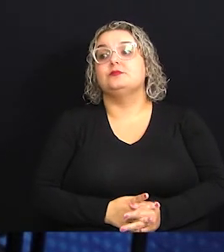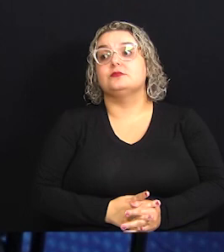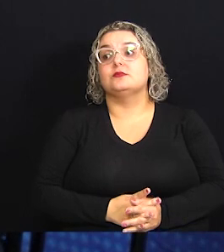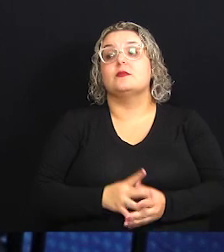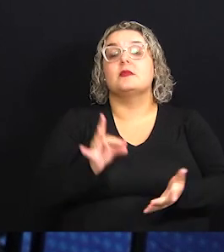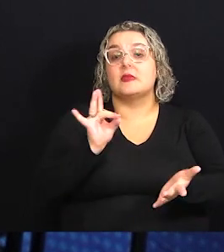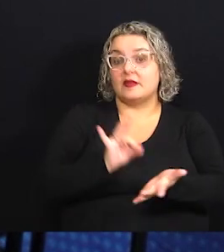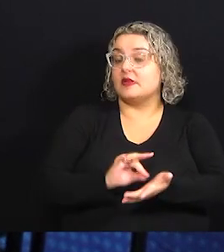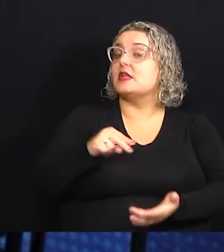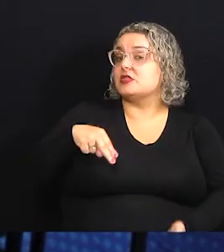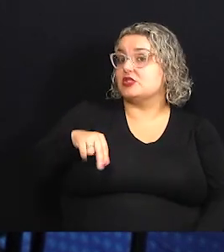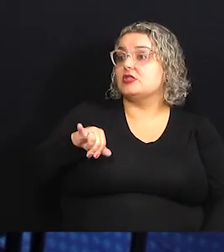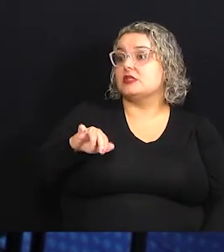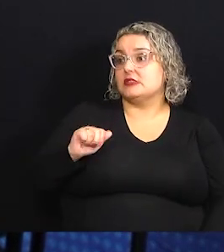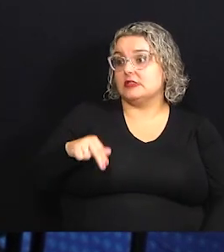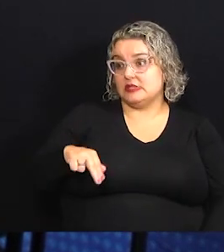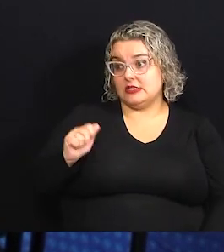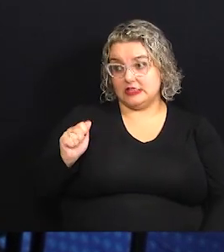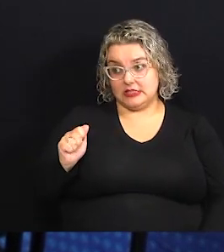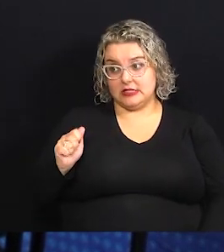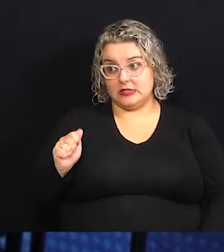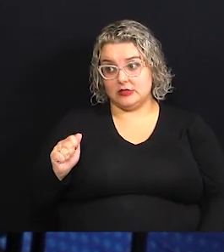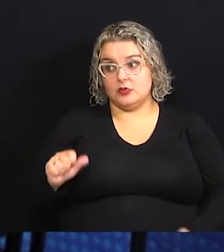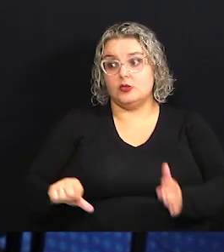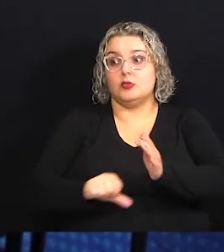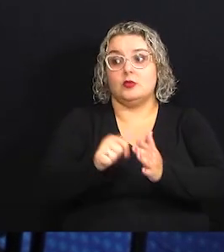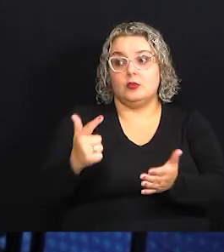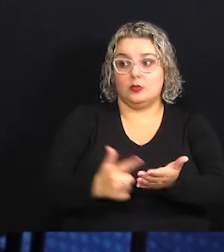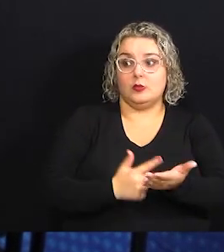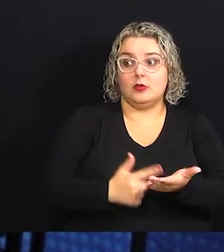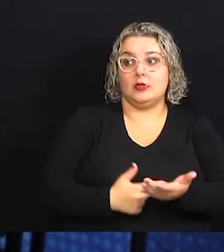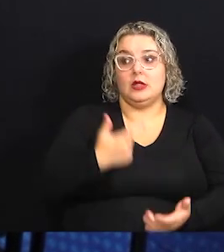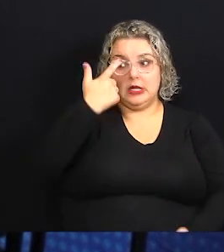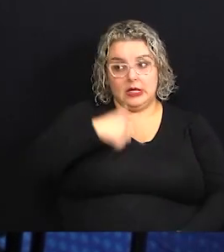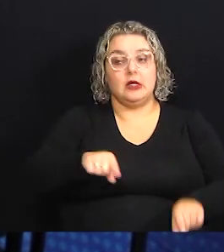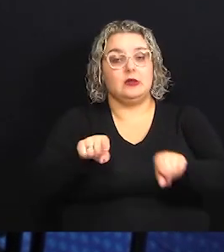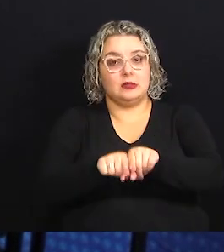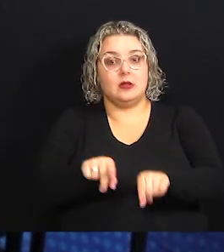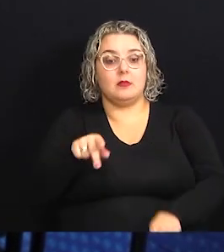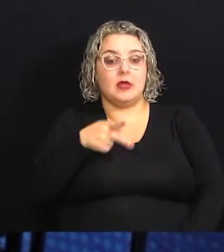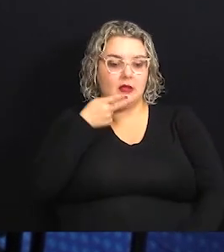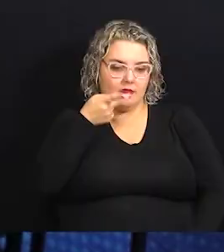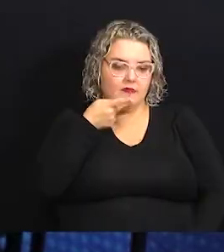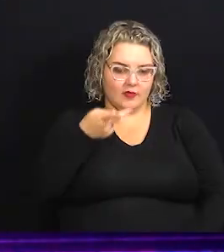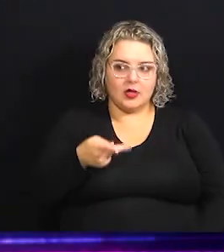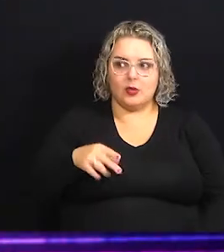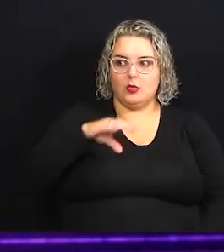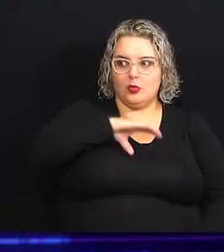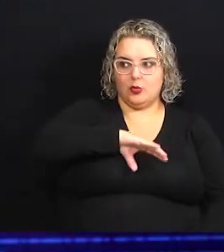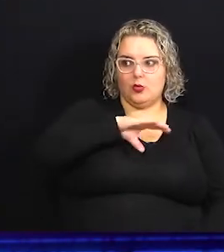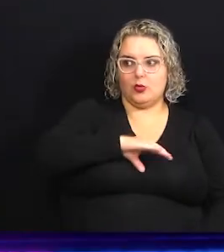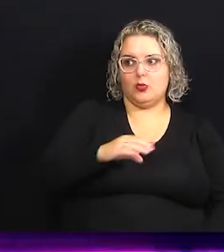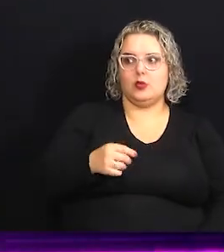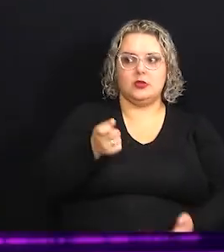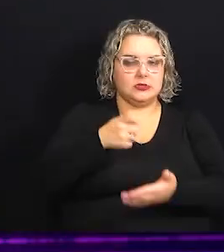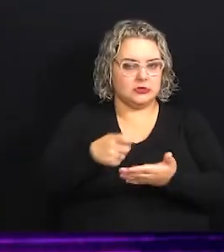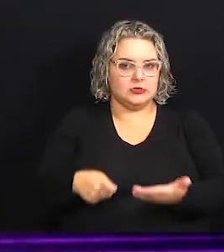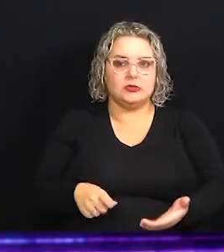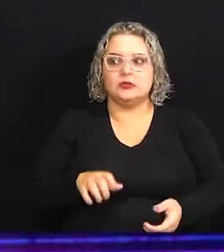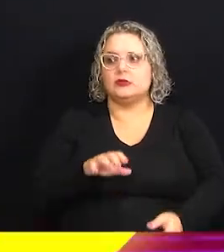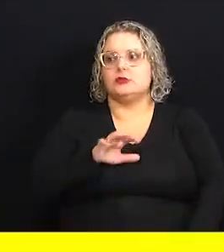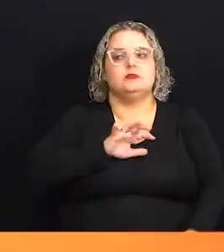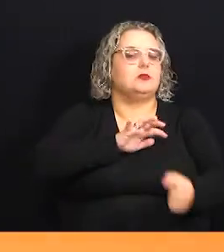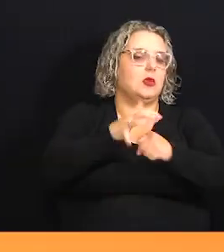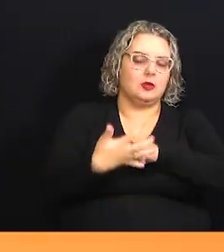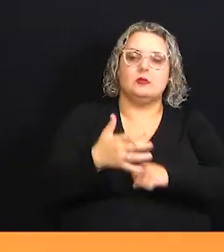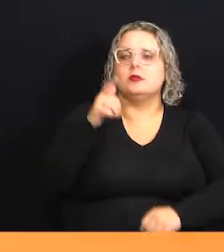Na verdade, a Nina, ela foi criada num primeiro livro que se chama Eu Também Falo Português, que ele foi escrito durante a pandemia, quando as crianças